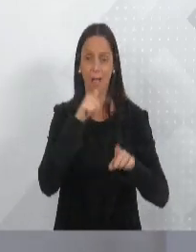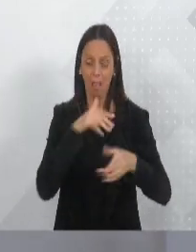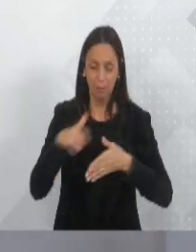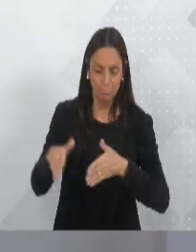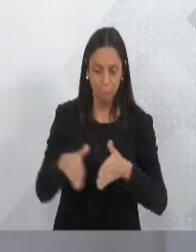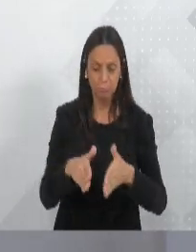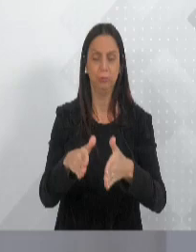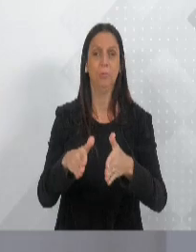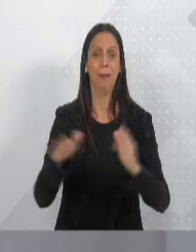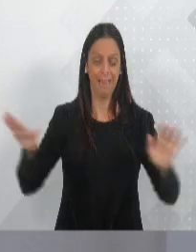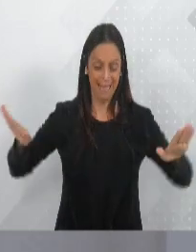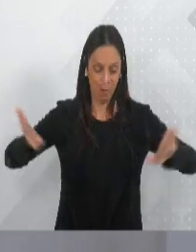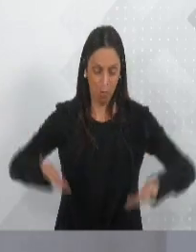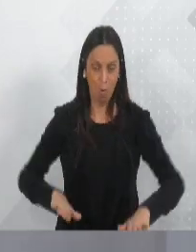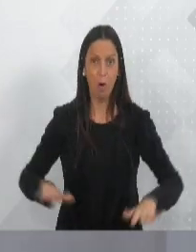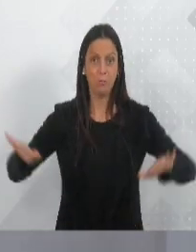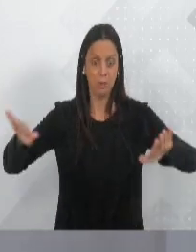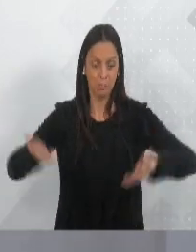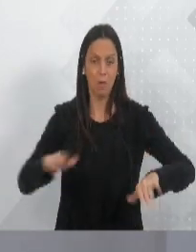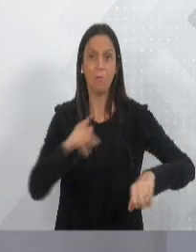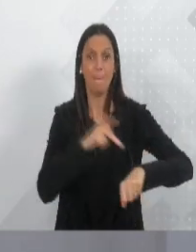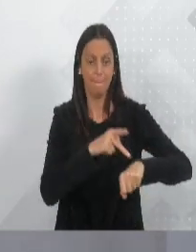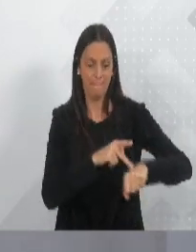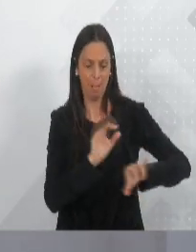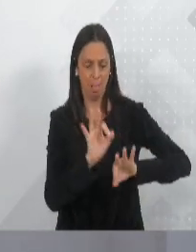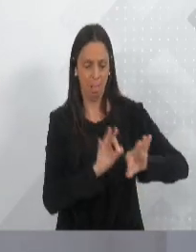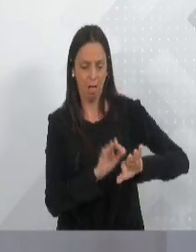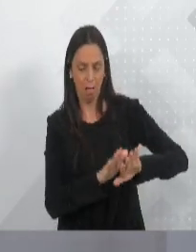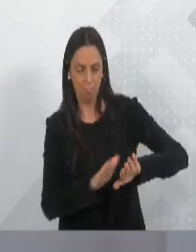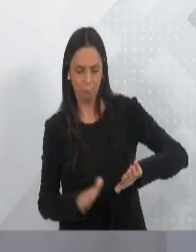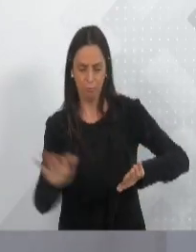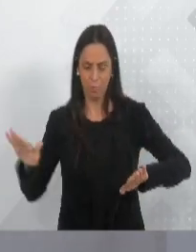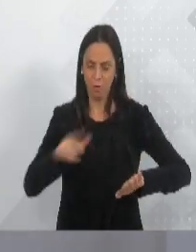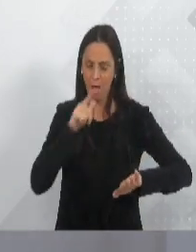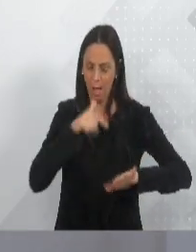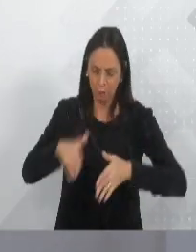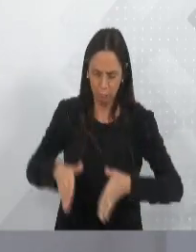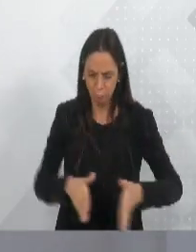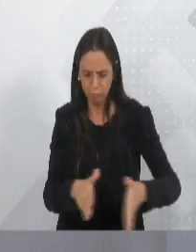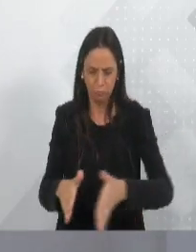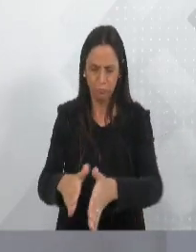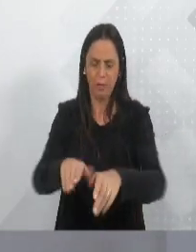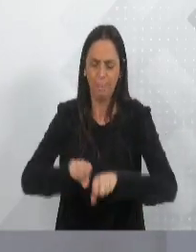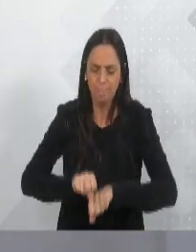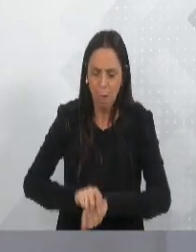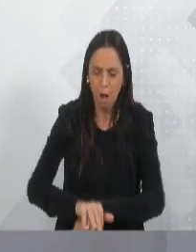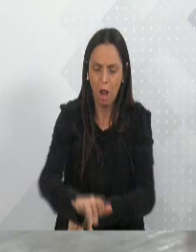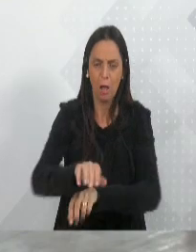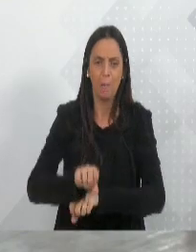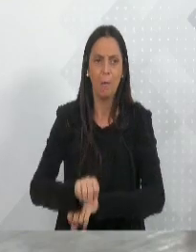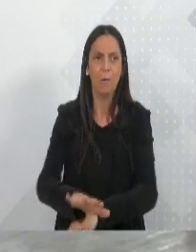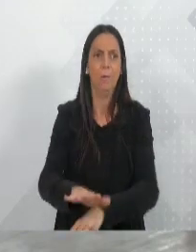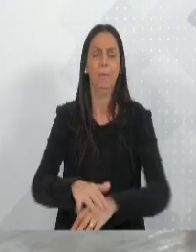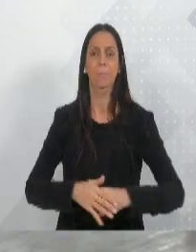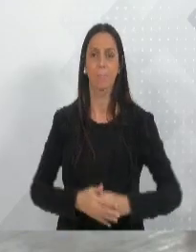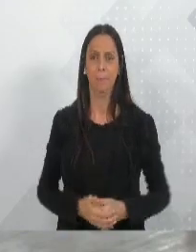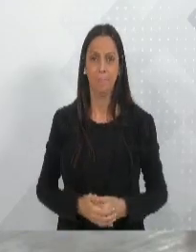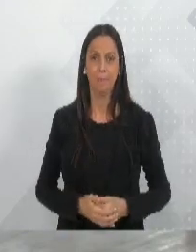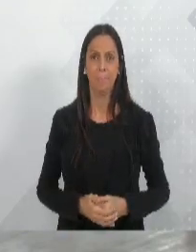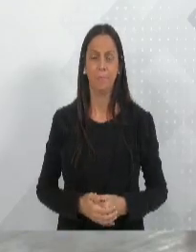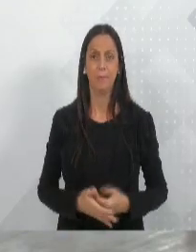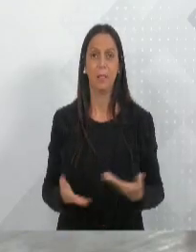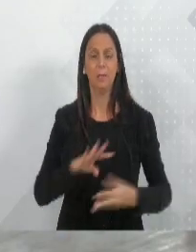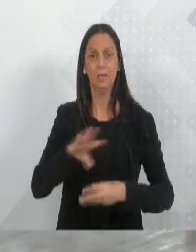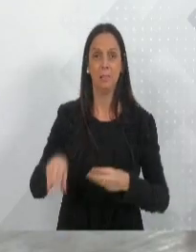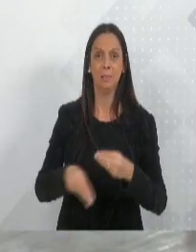e para evitar cada vez mais assoreamento dos nossos Rios parte vereador com autorização do orador ou a parte Vereador